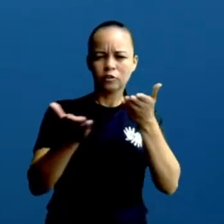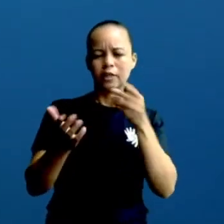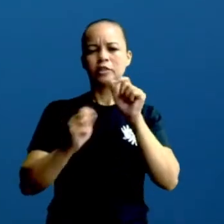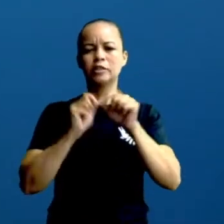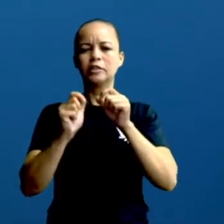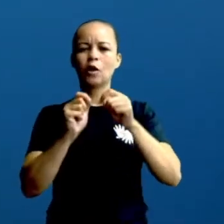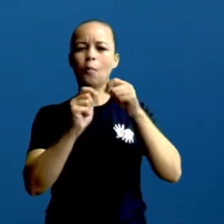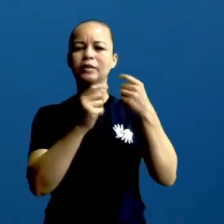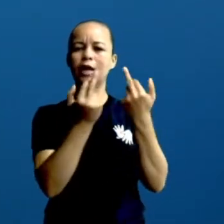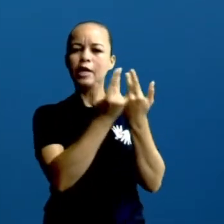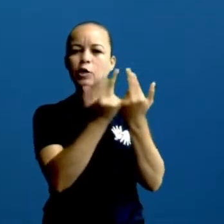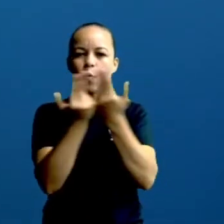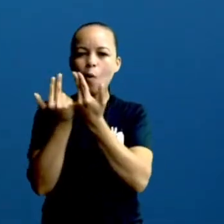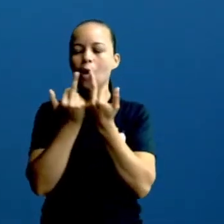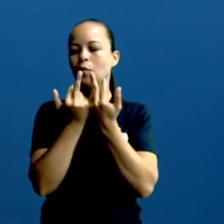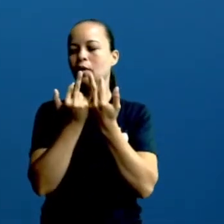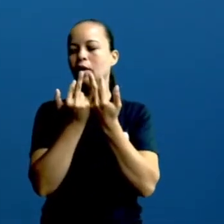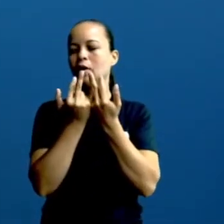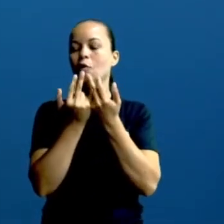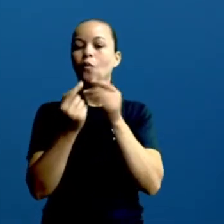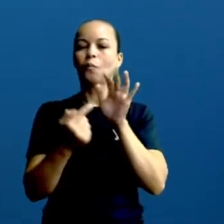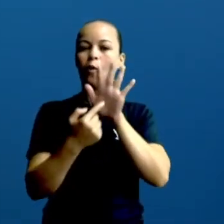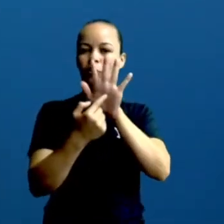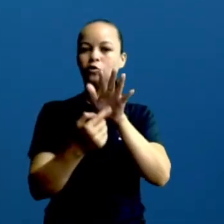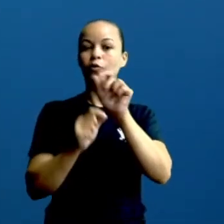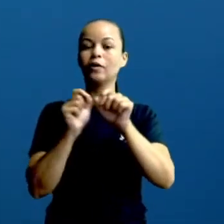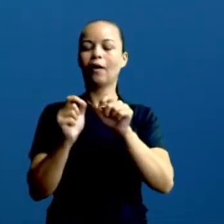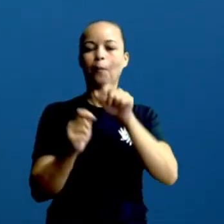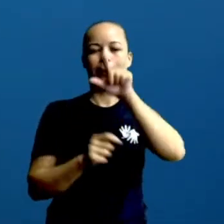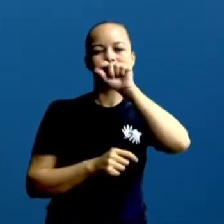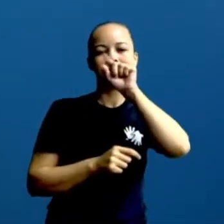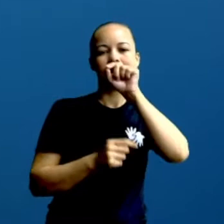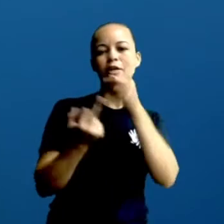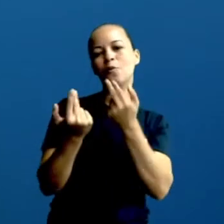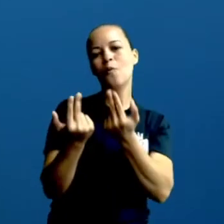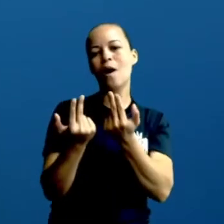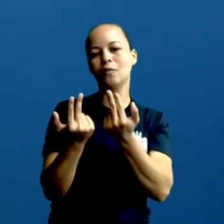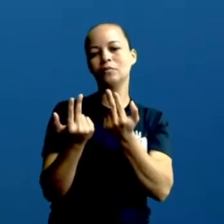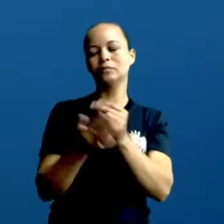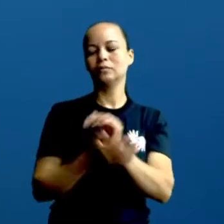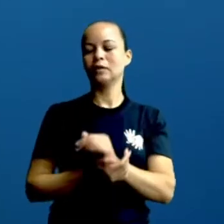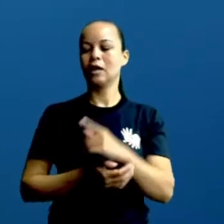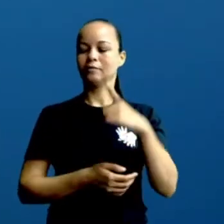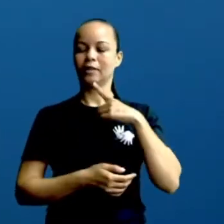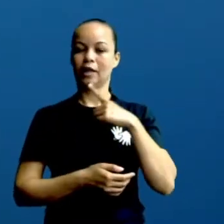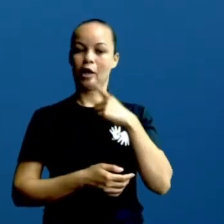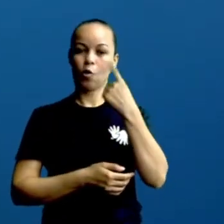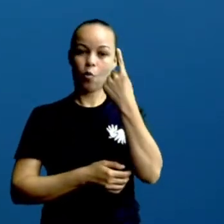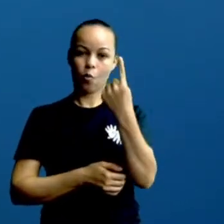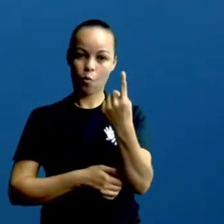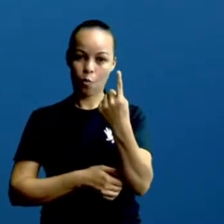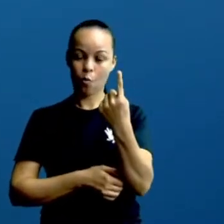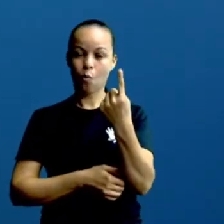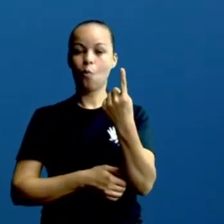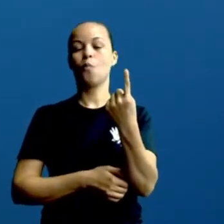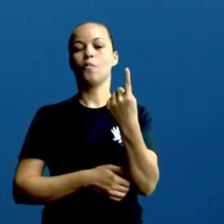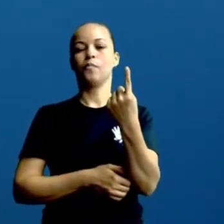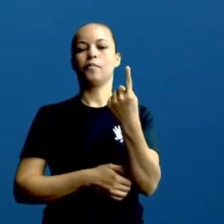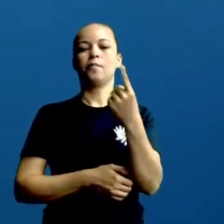eu coloquei no passarinho igual Então eu tenho aquilo um passarinho